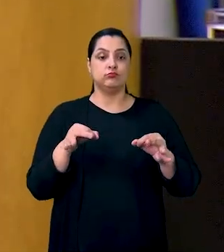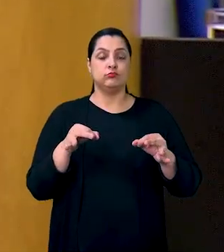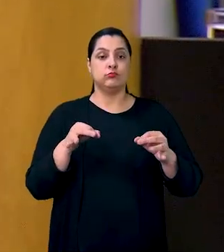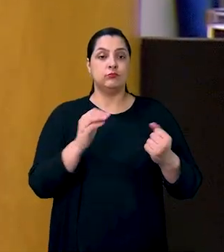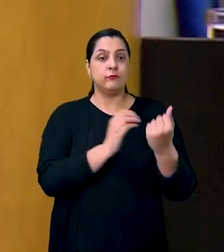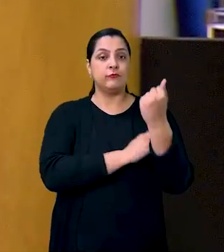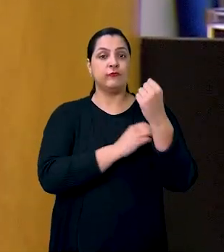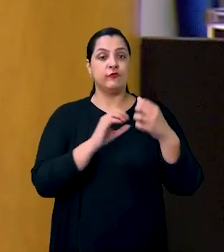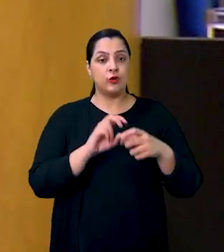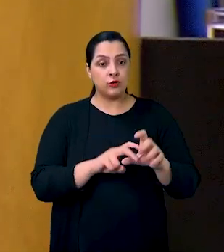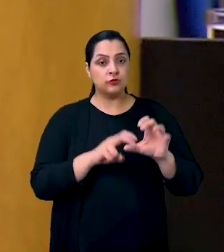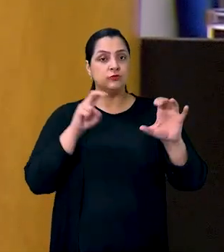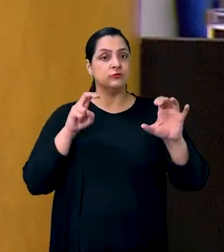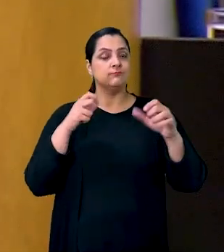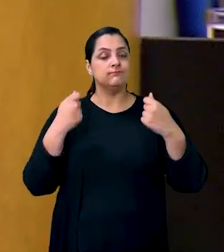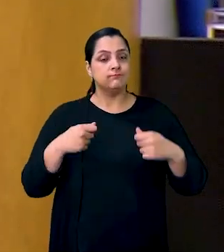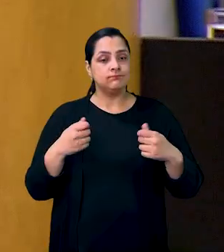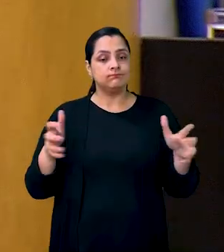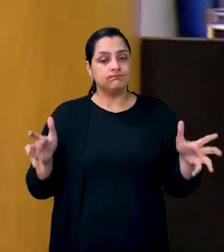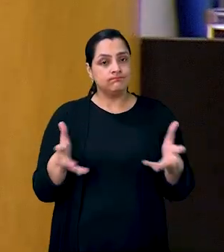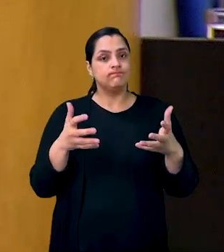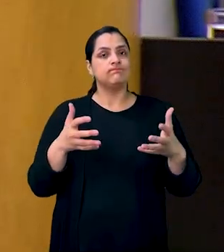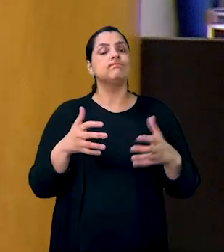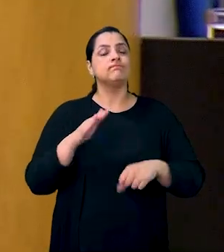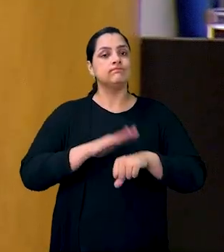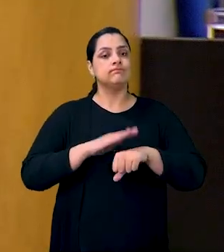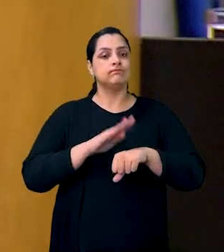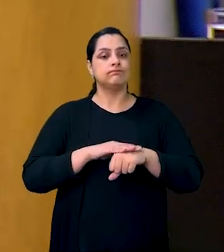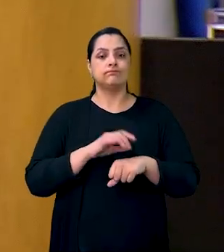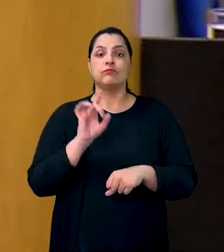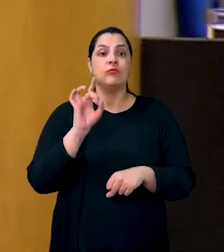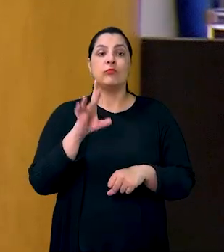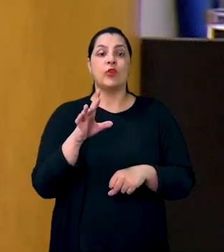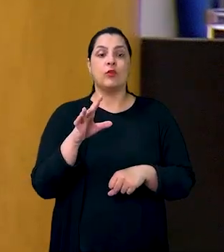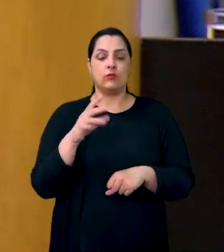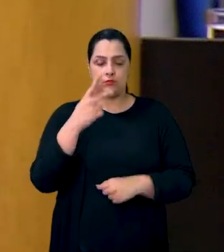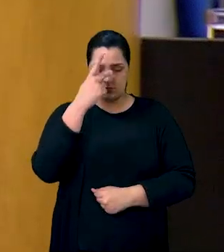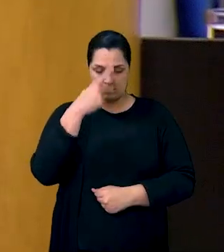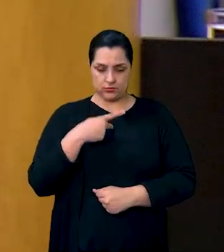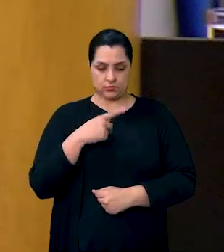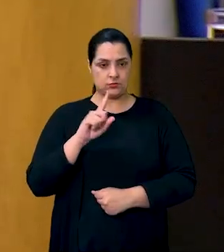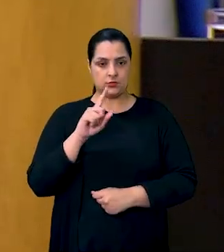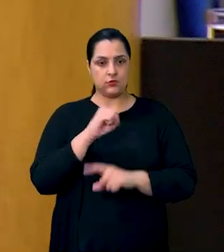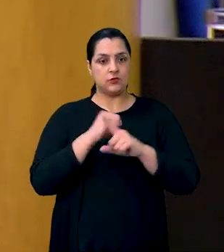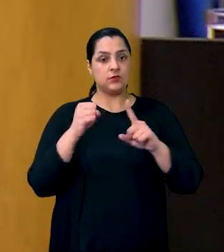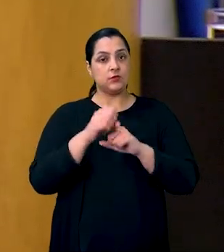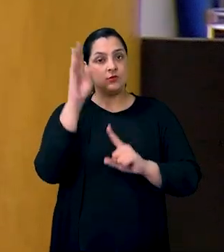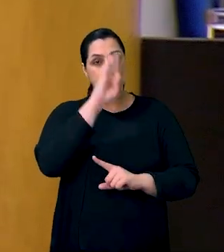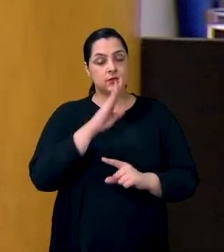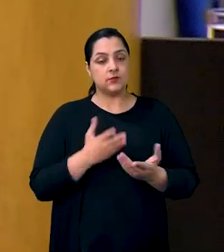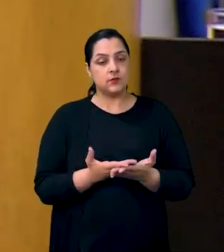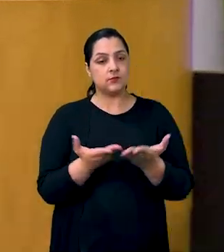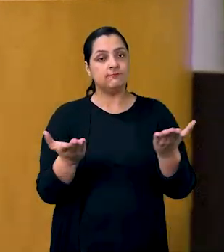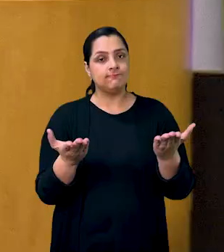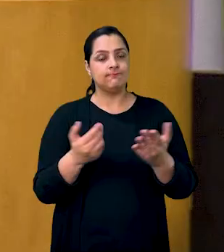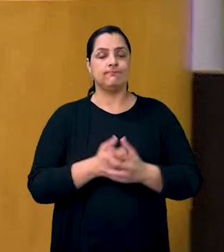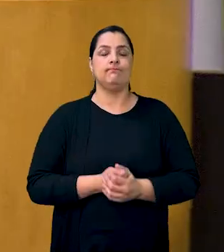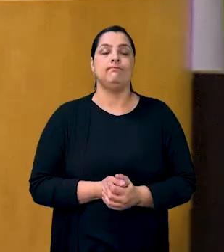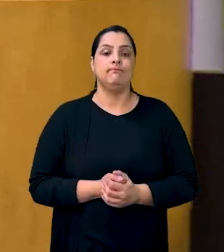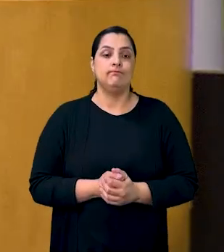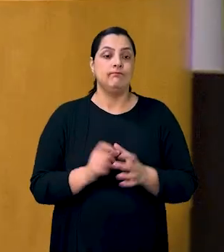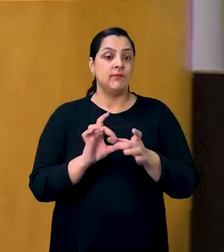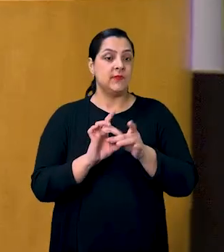judiciário forte, independente e altivo, que não busque servir a si próprio, mas a sociedade brasileira.